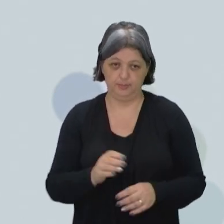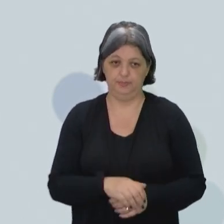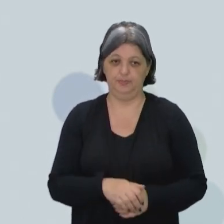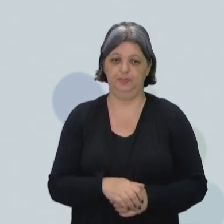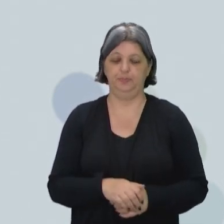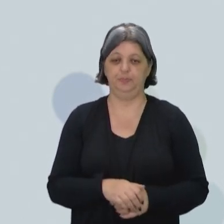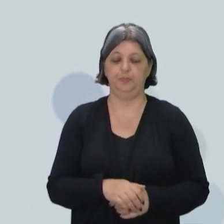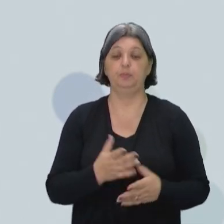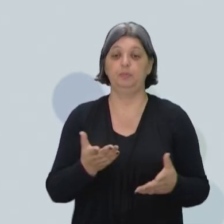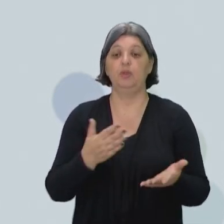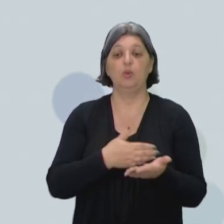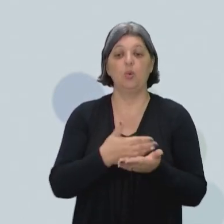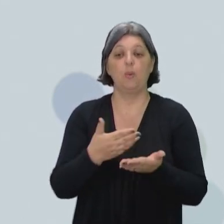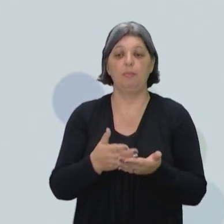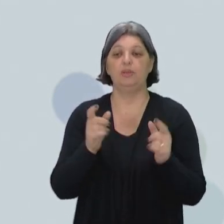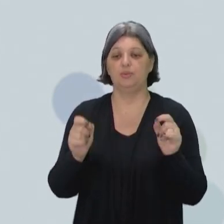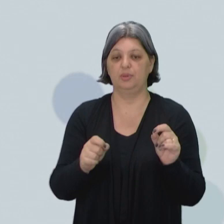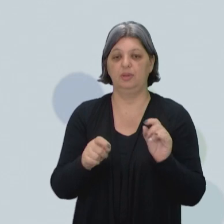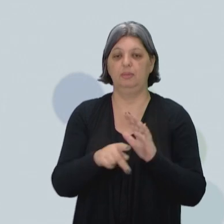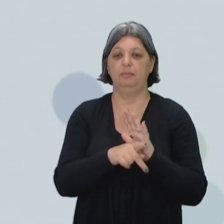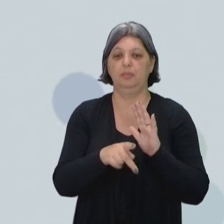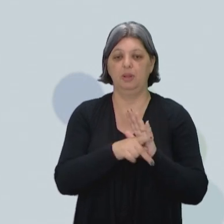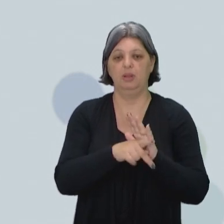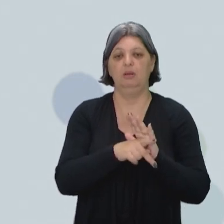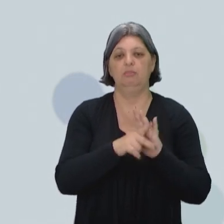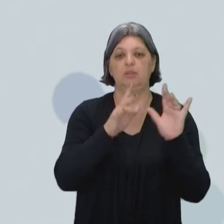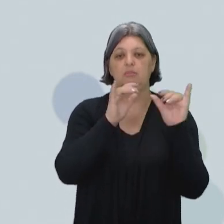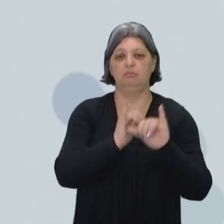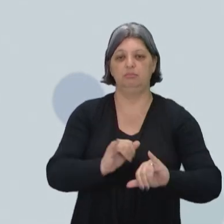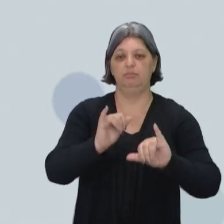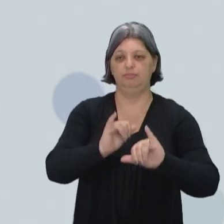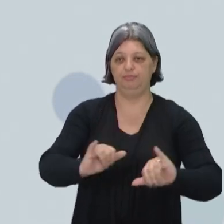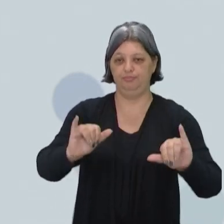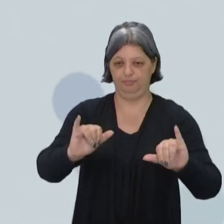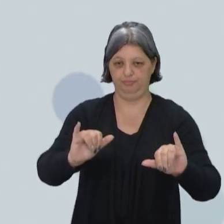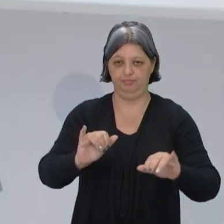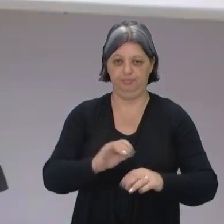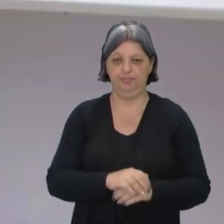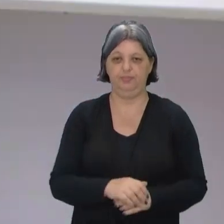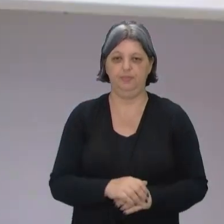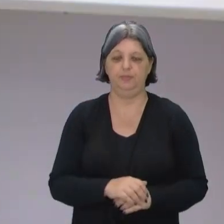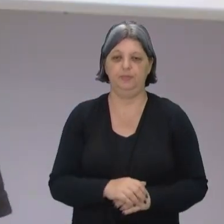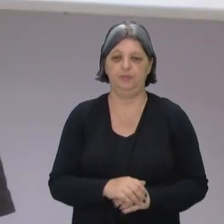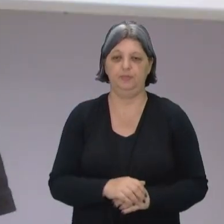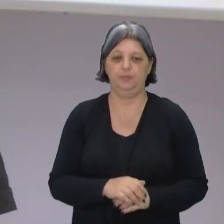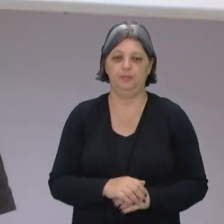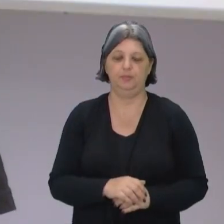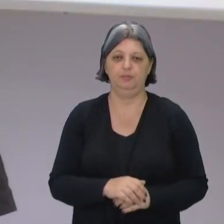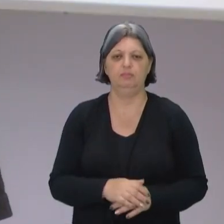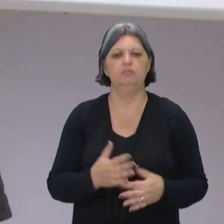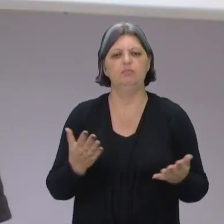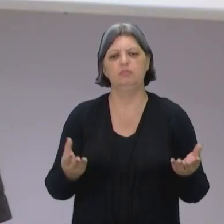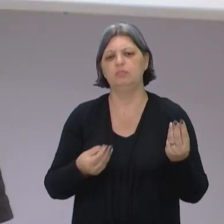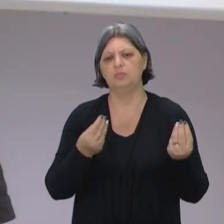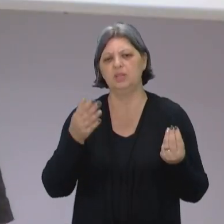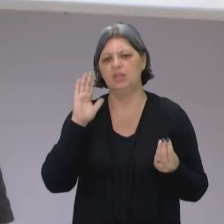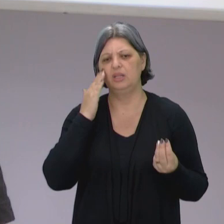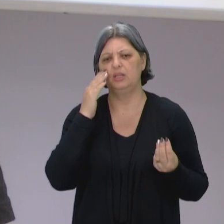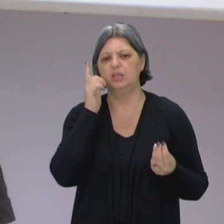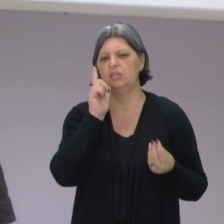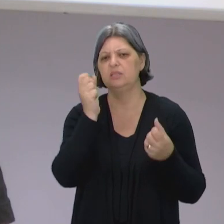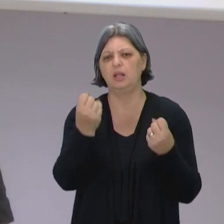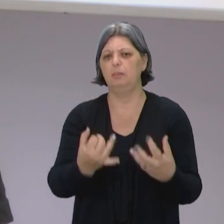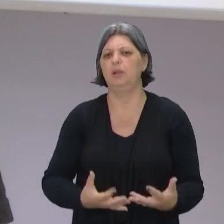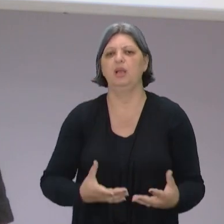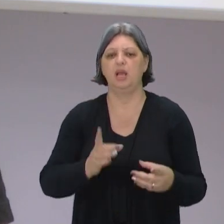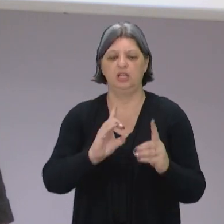ele passa a ser o quê? Um emissor também. Então a gente vai entender. Como que você consegue explicar aí